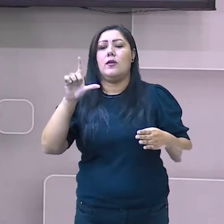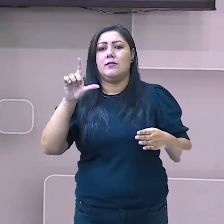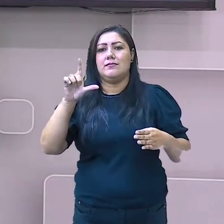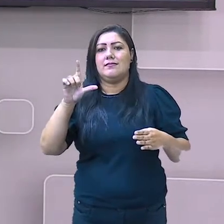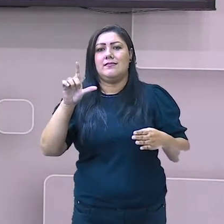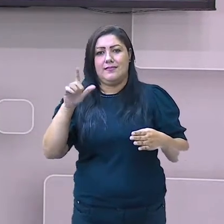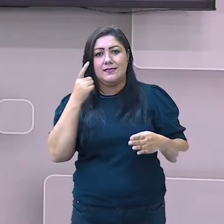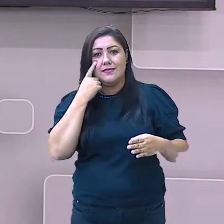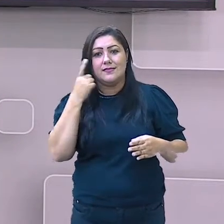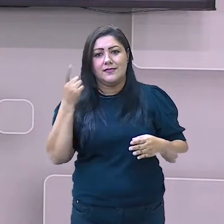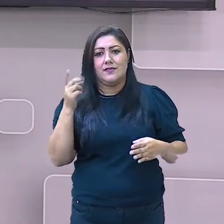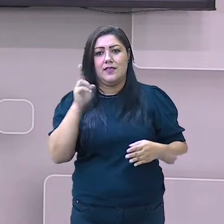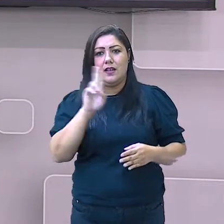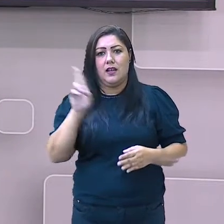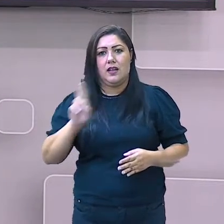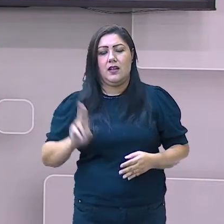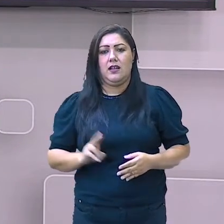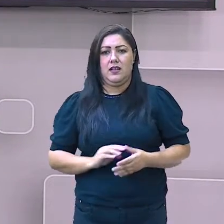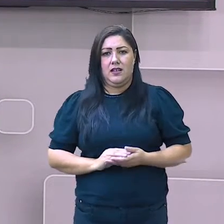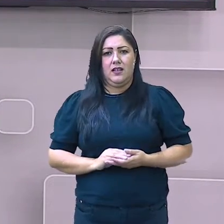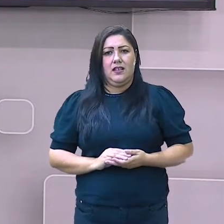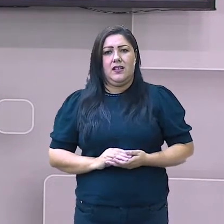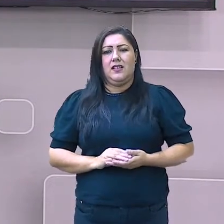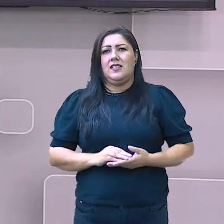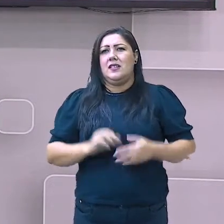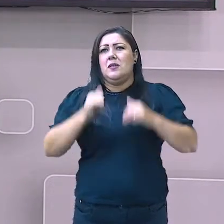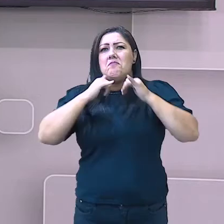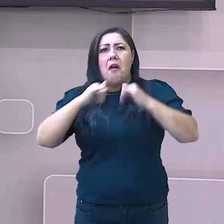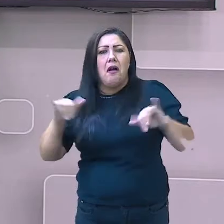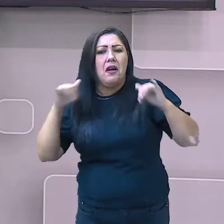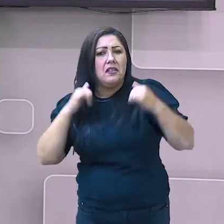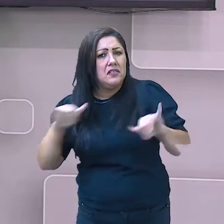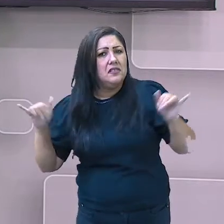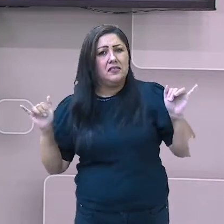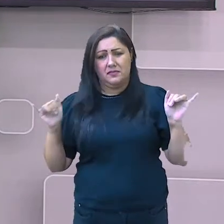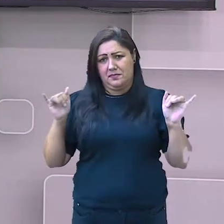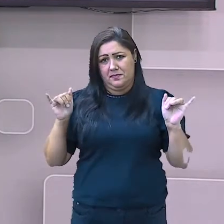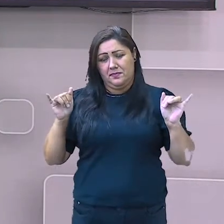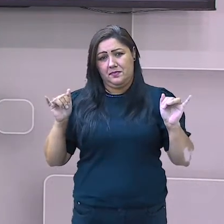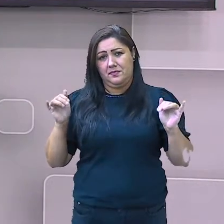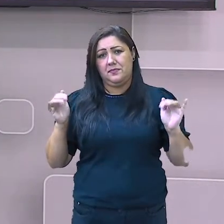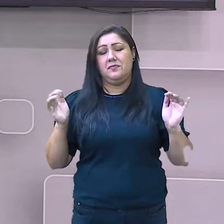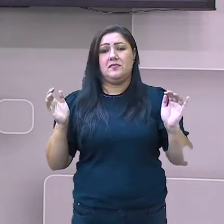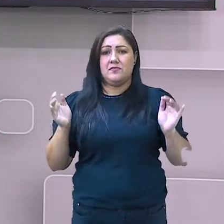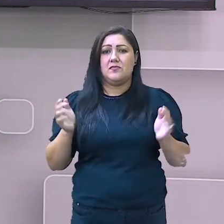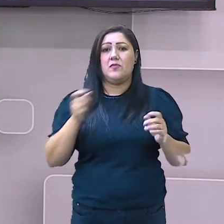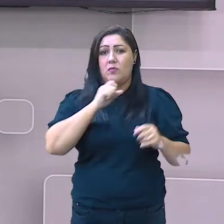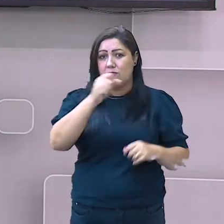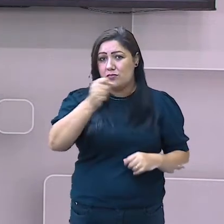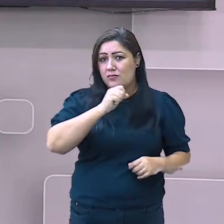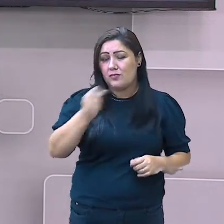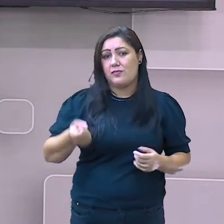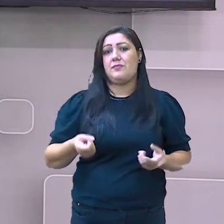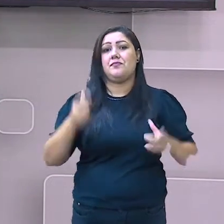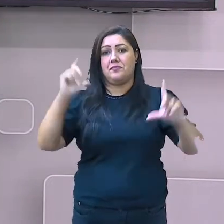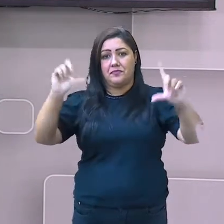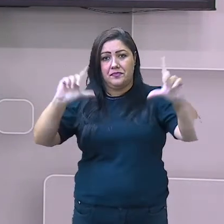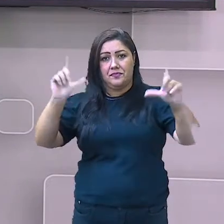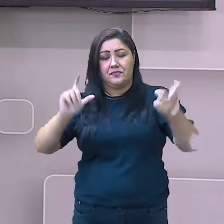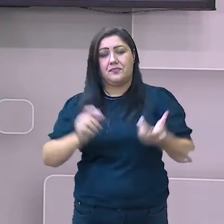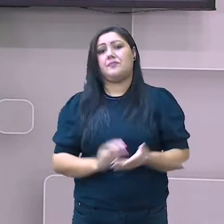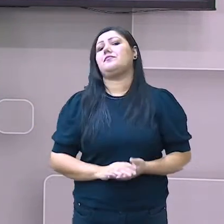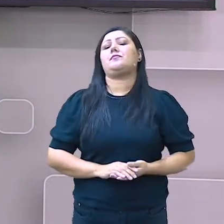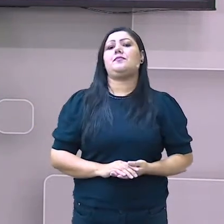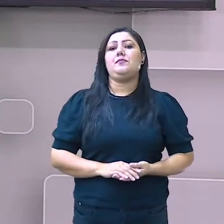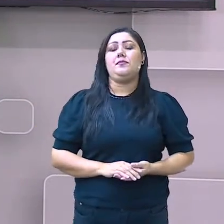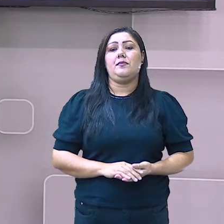nomes também são muito propagados ou anunciados nos telejornais, mencheviques e